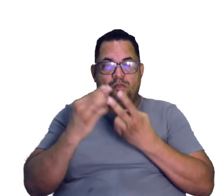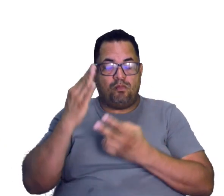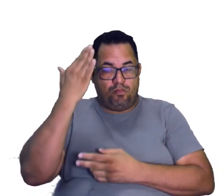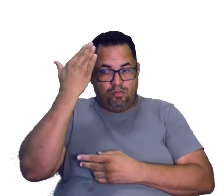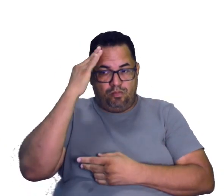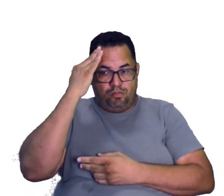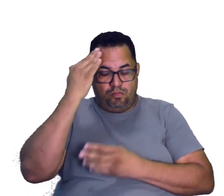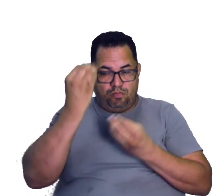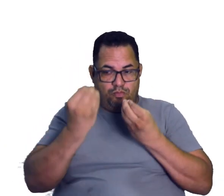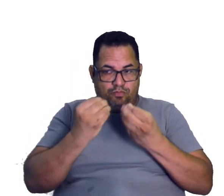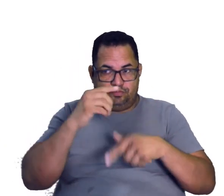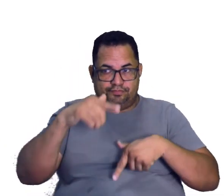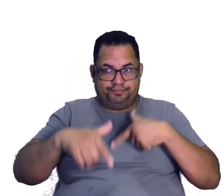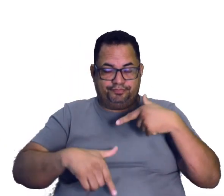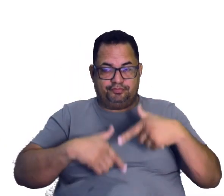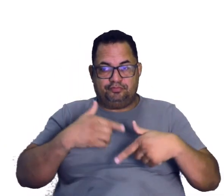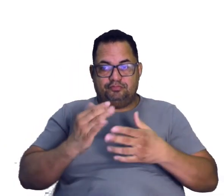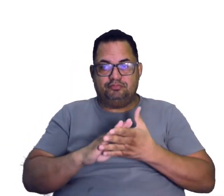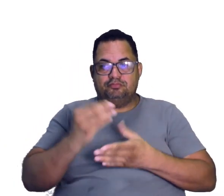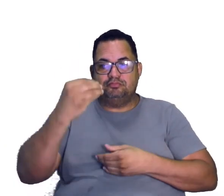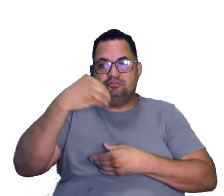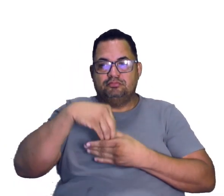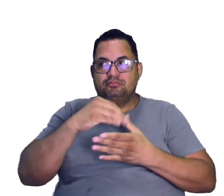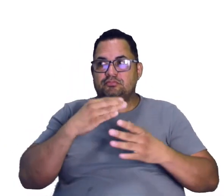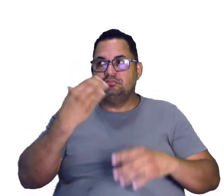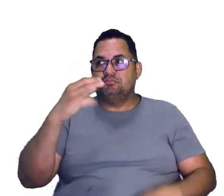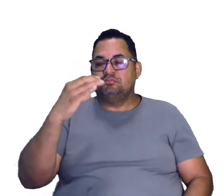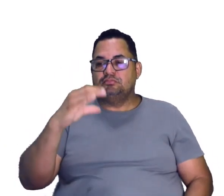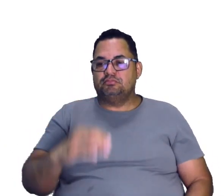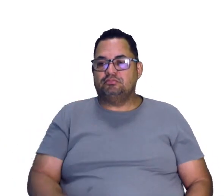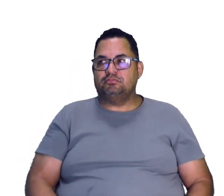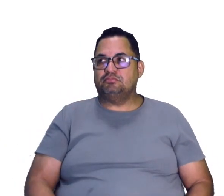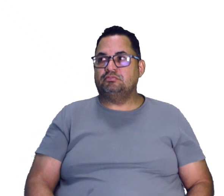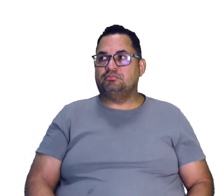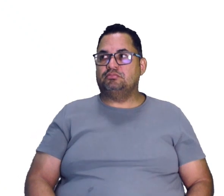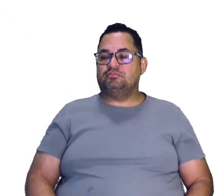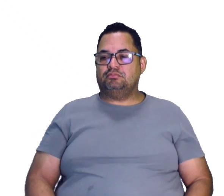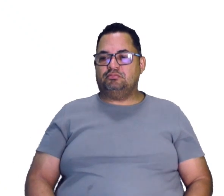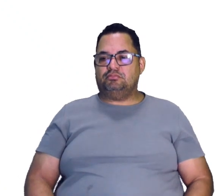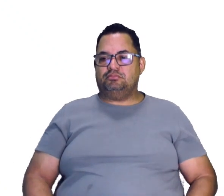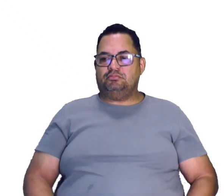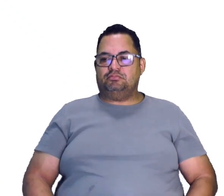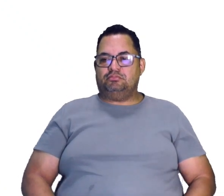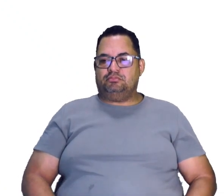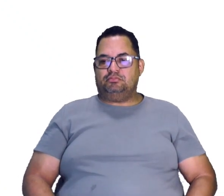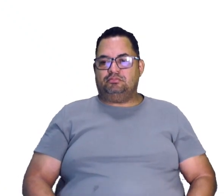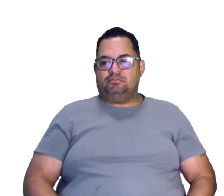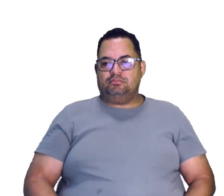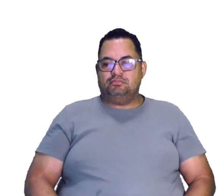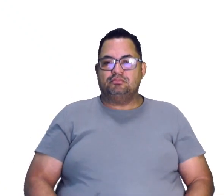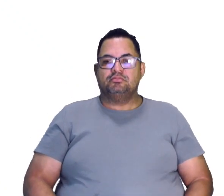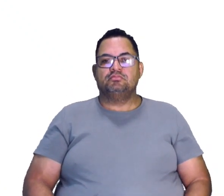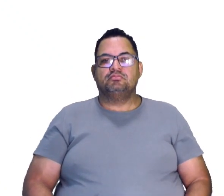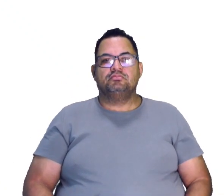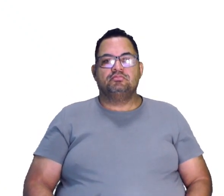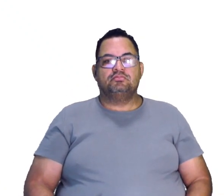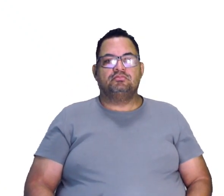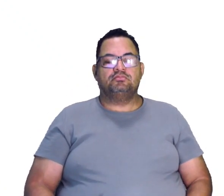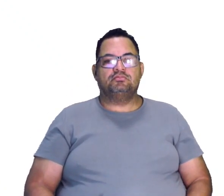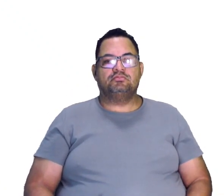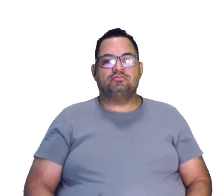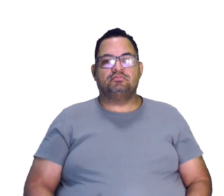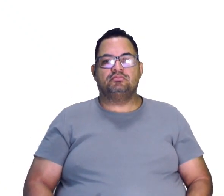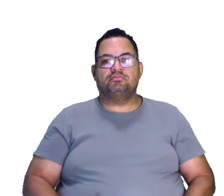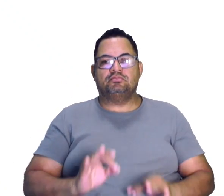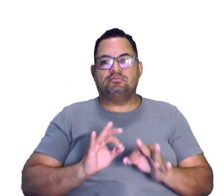como que nós vamos trabalhar ele dentro da nossa ciência. Primeiro ponto, a gente já viu, sabemos, é uma grandeza e